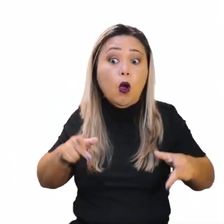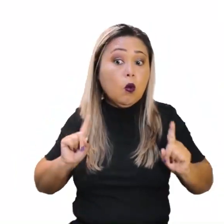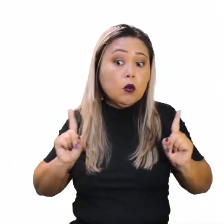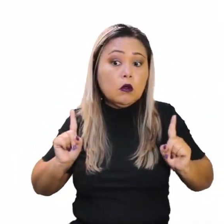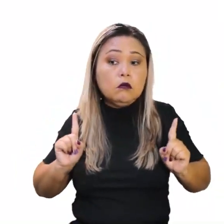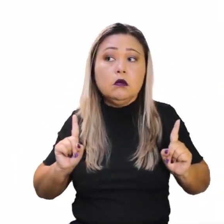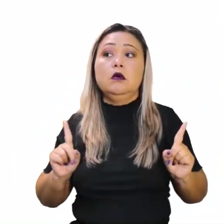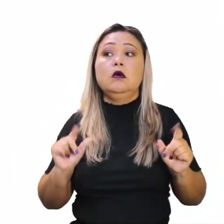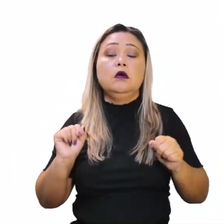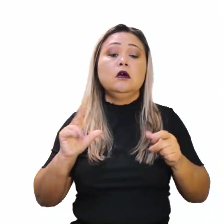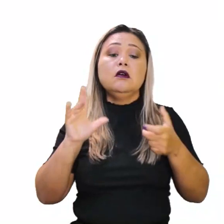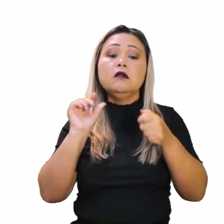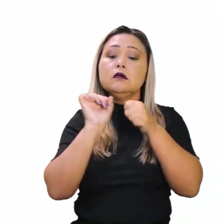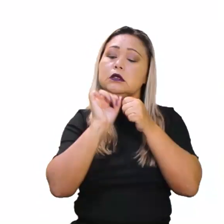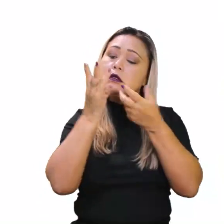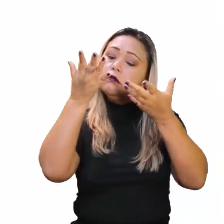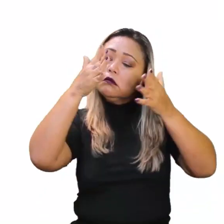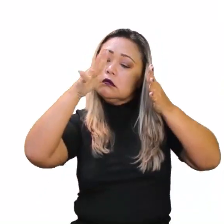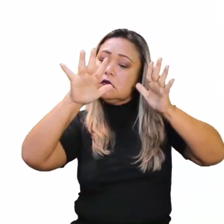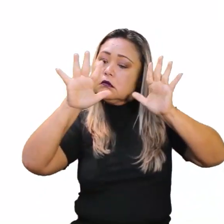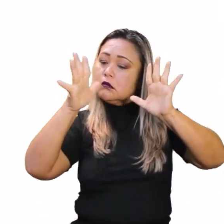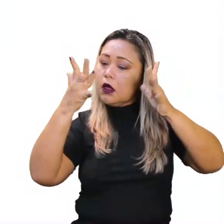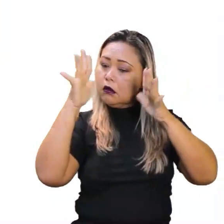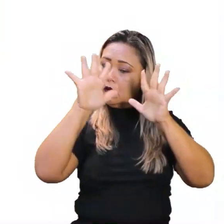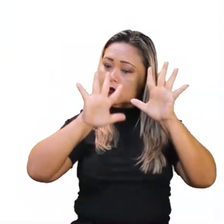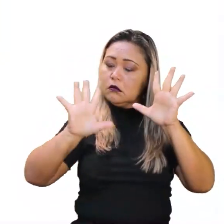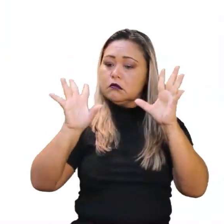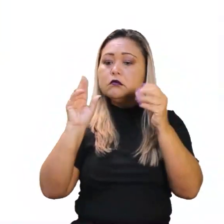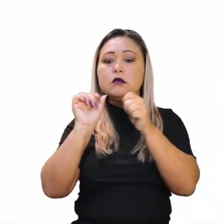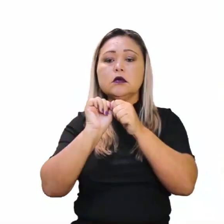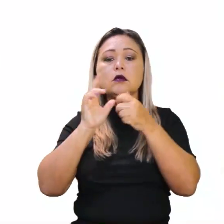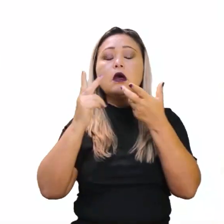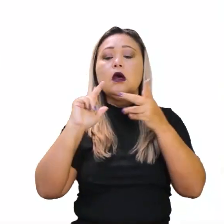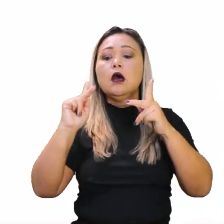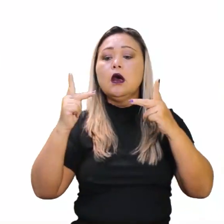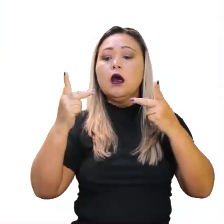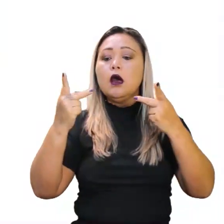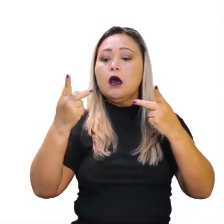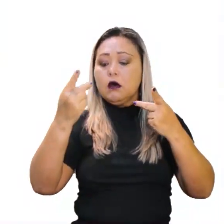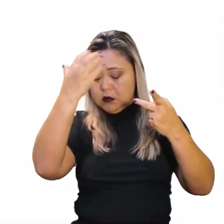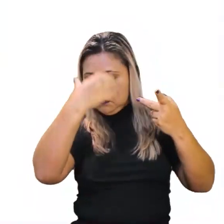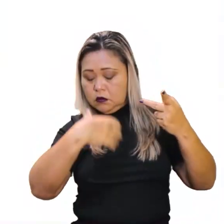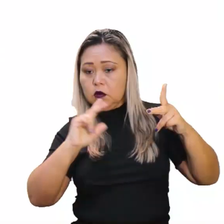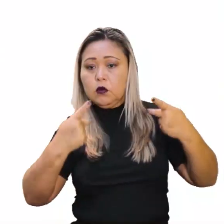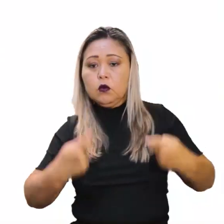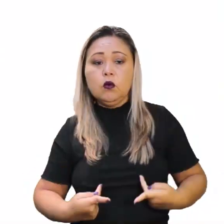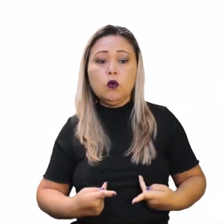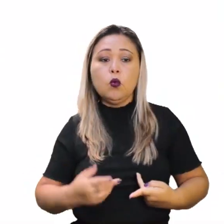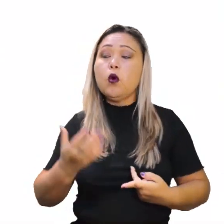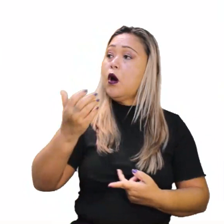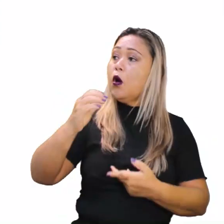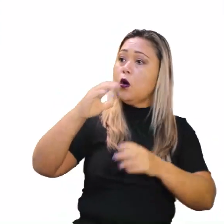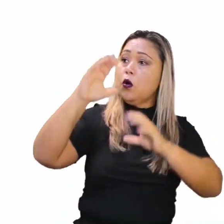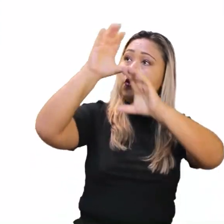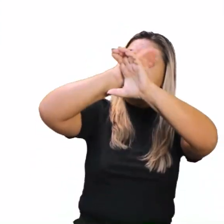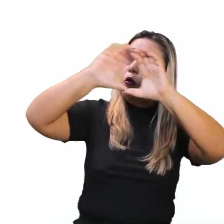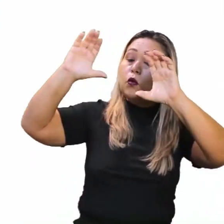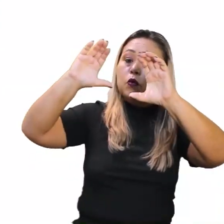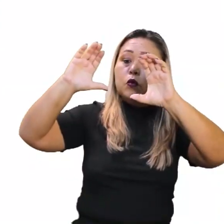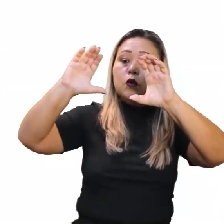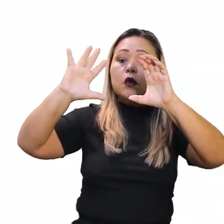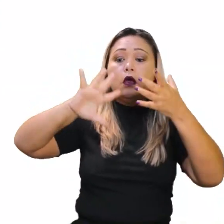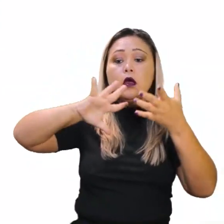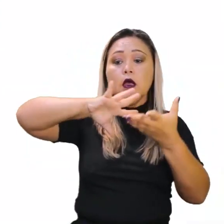realidade, né? Ele fez só uma espécie de referência à figura humana. O céu ao fundo e a terra formam